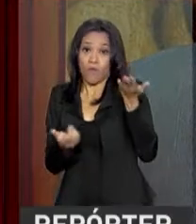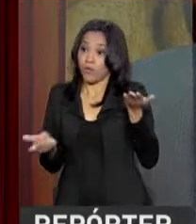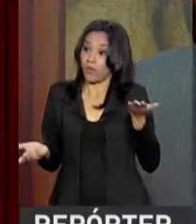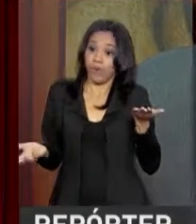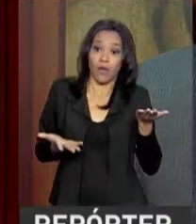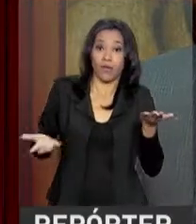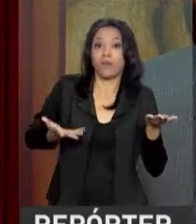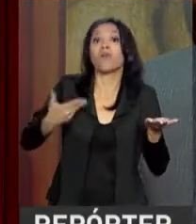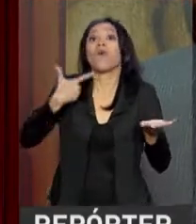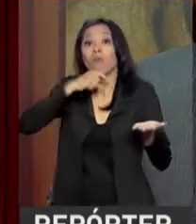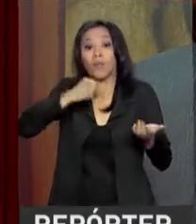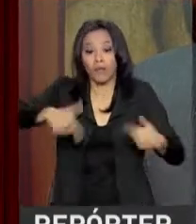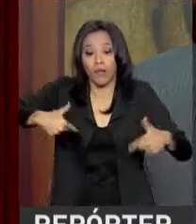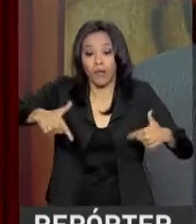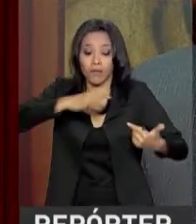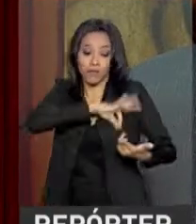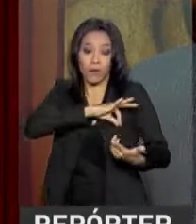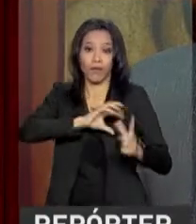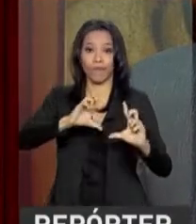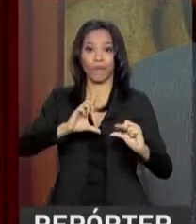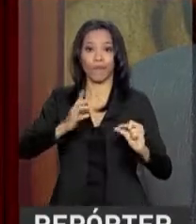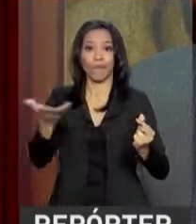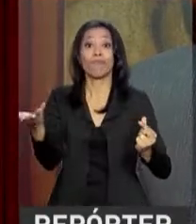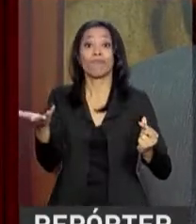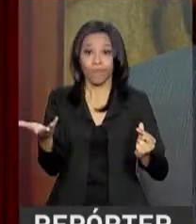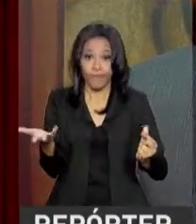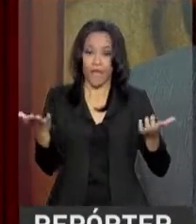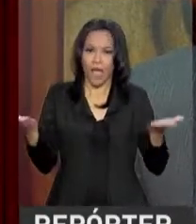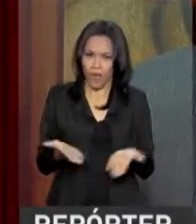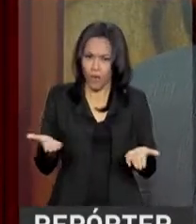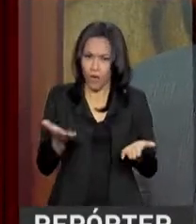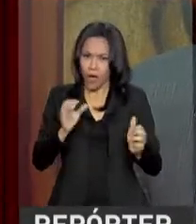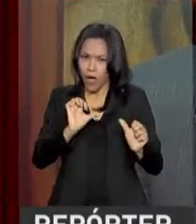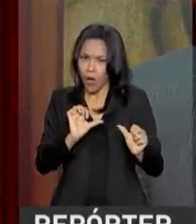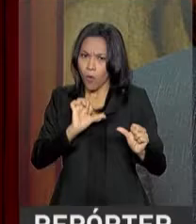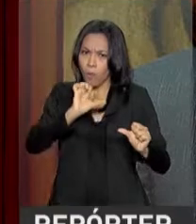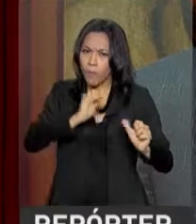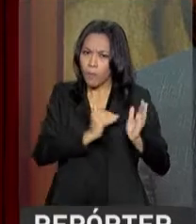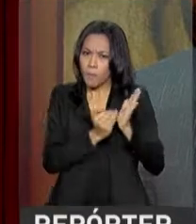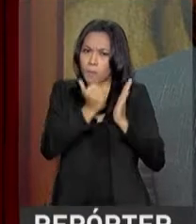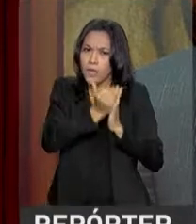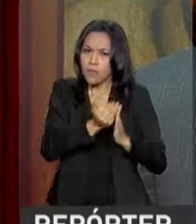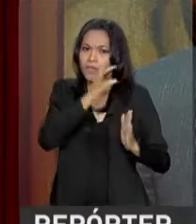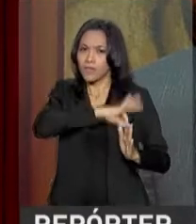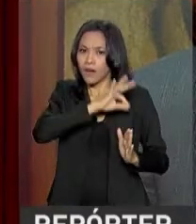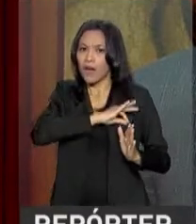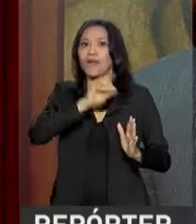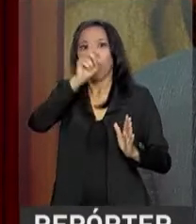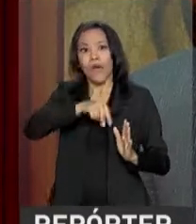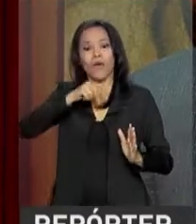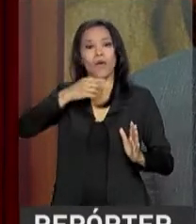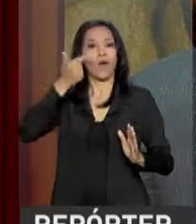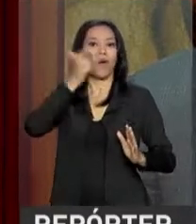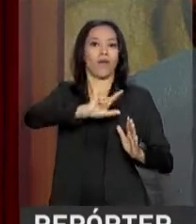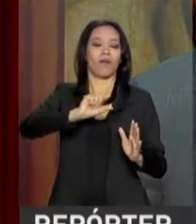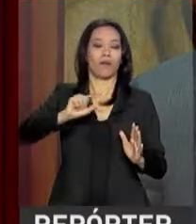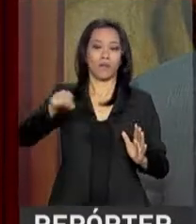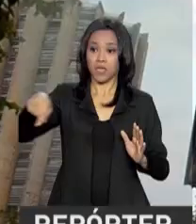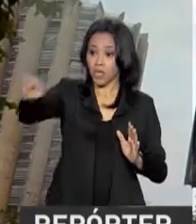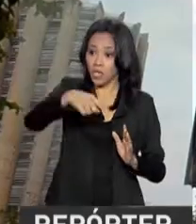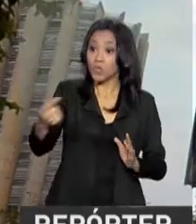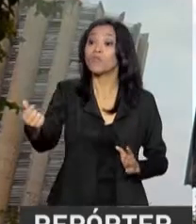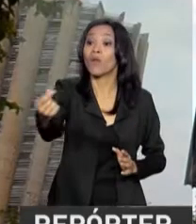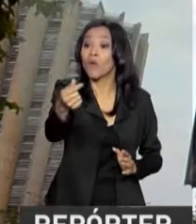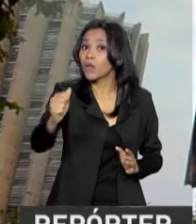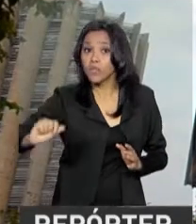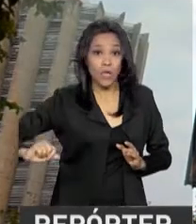o trabalhador não ganhava. Agora, qualquer reajuste de salário significa um ganho real porque os preços não vão subir.